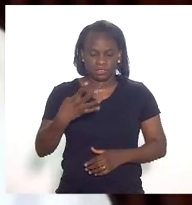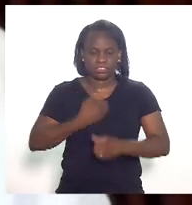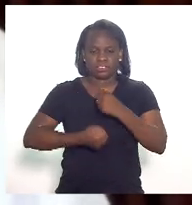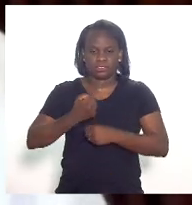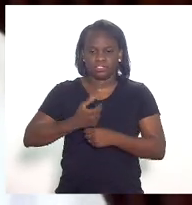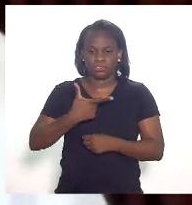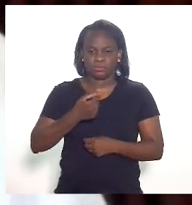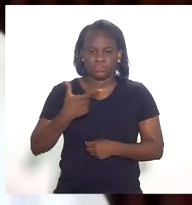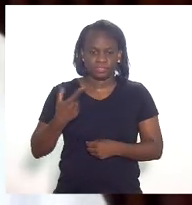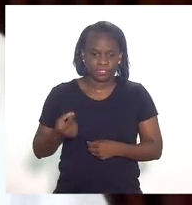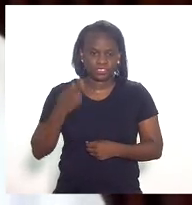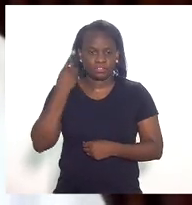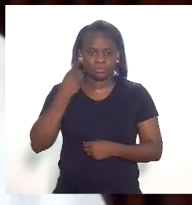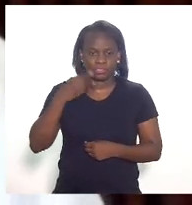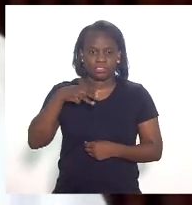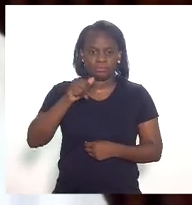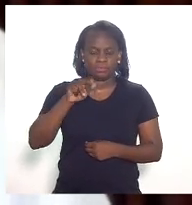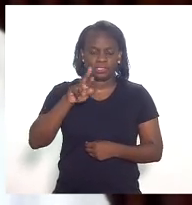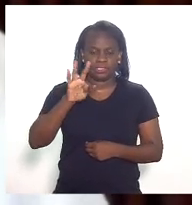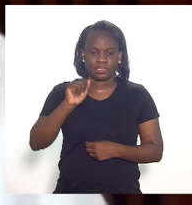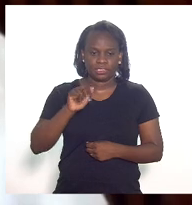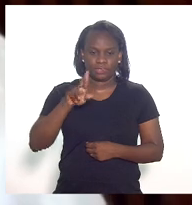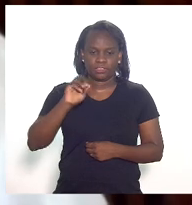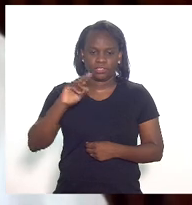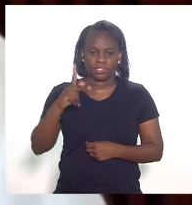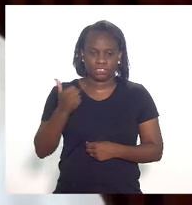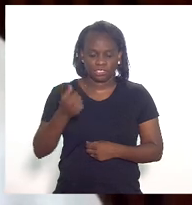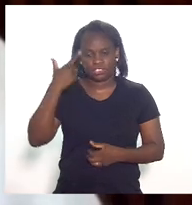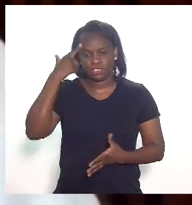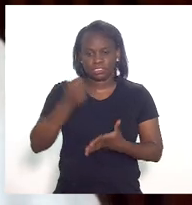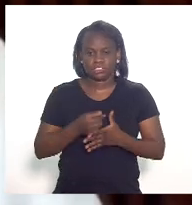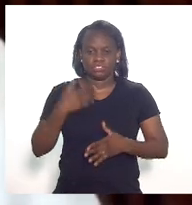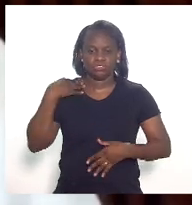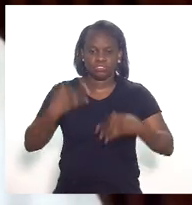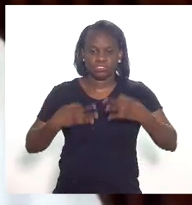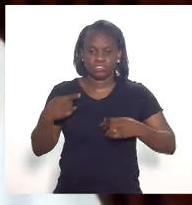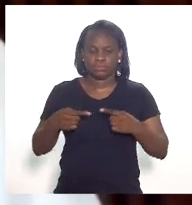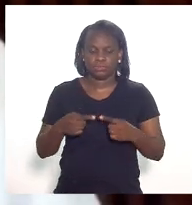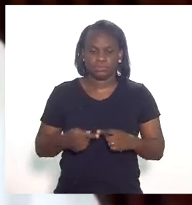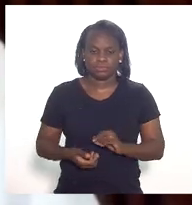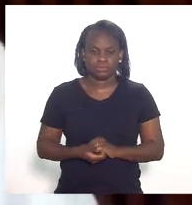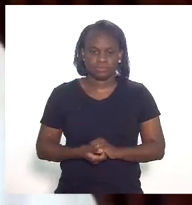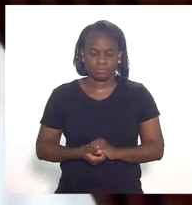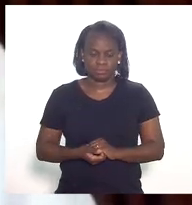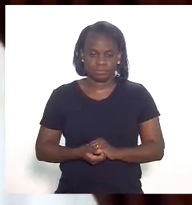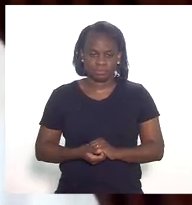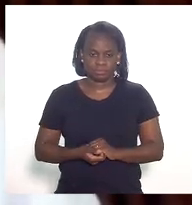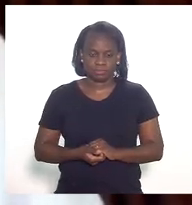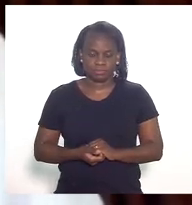2734-2020, de autoria do deputado Marta Rocha, o parecer pela juridicidade.